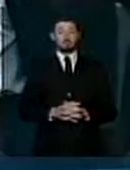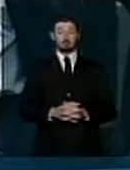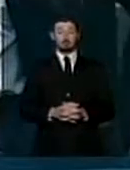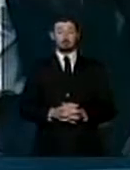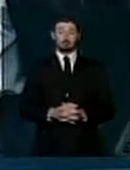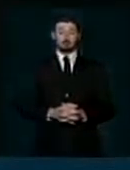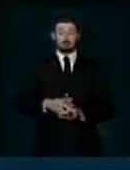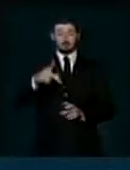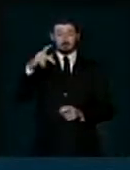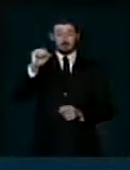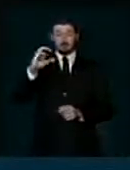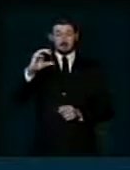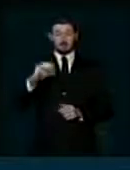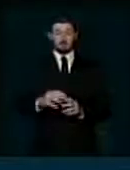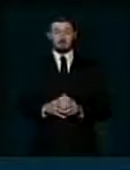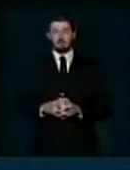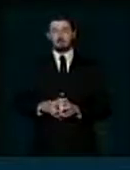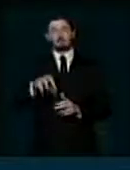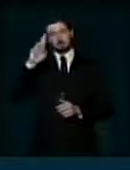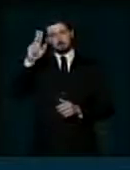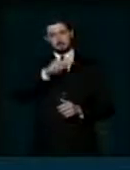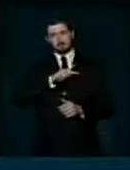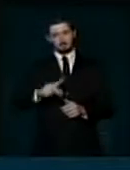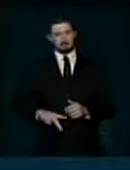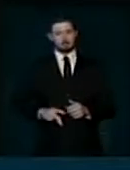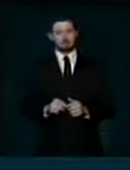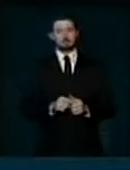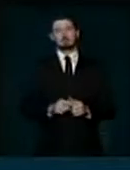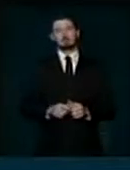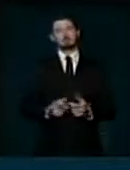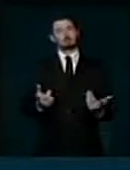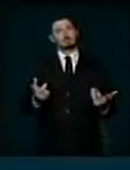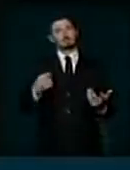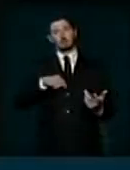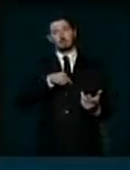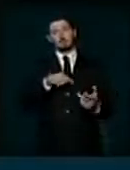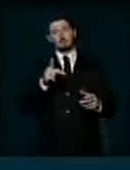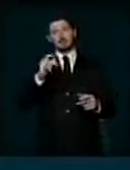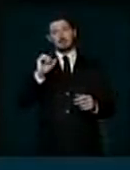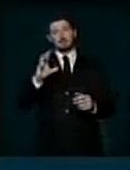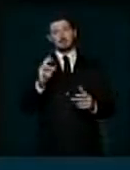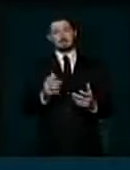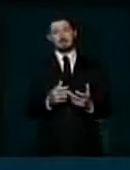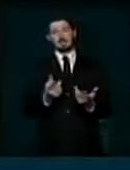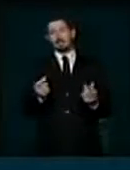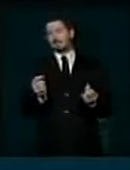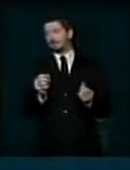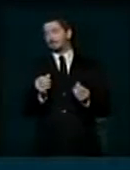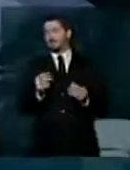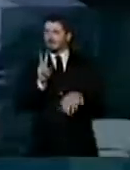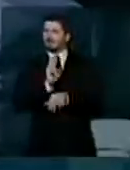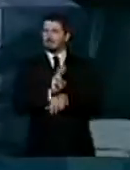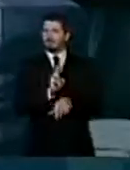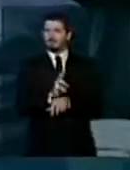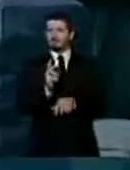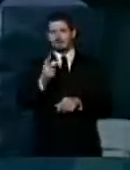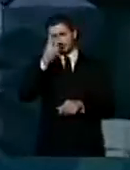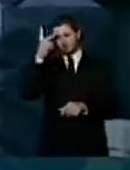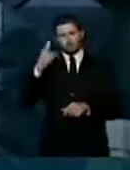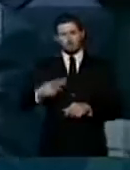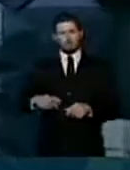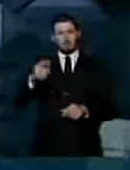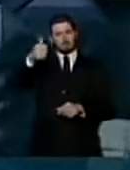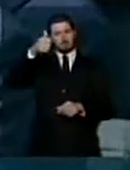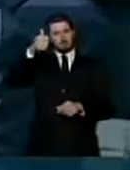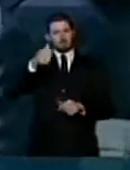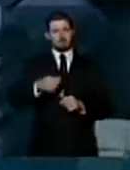como voto PSC. Senhor presidente, como não poderia ser diferente, o PSC, que defende o ser humano em primeiro